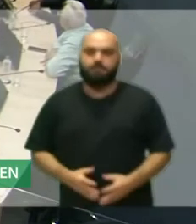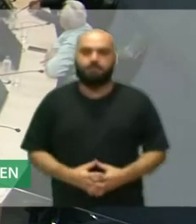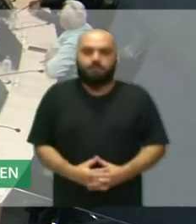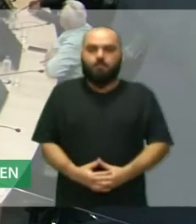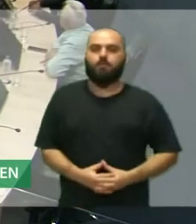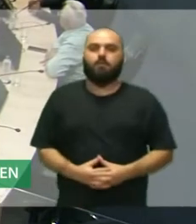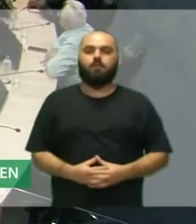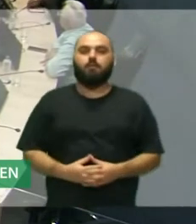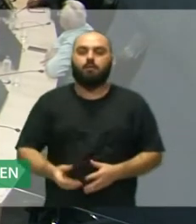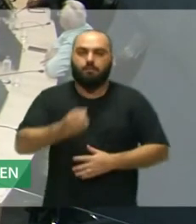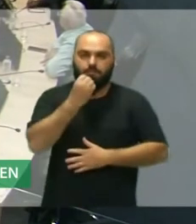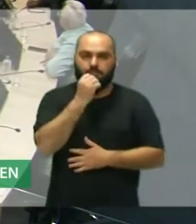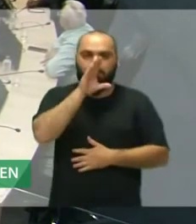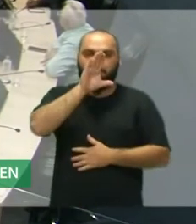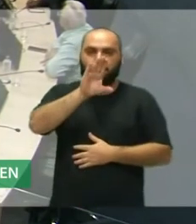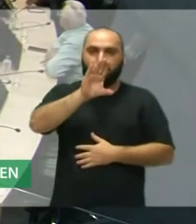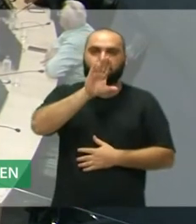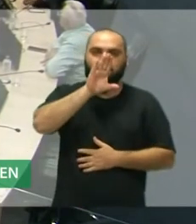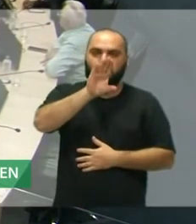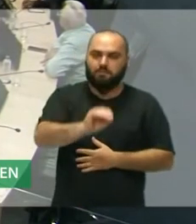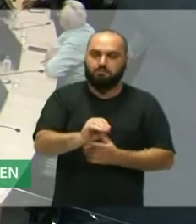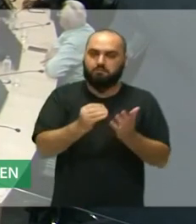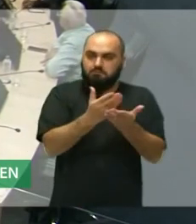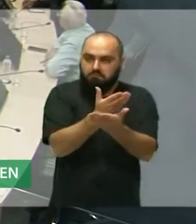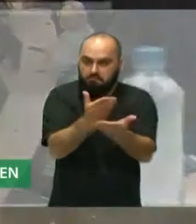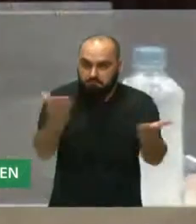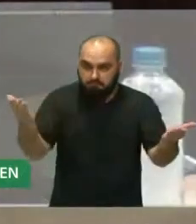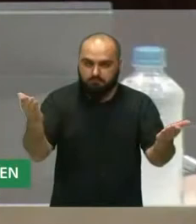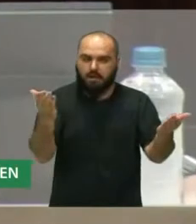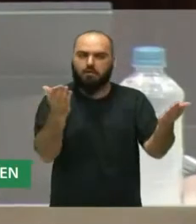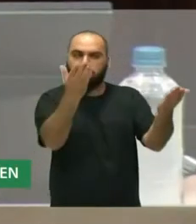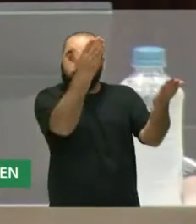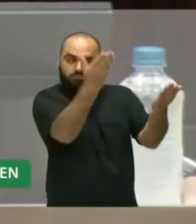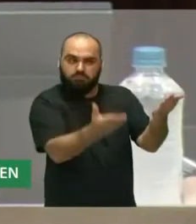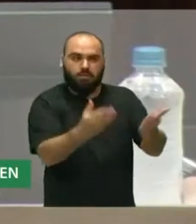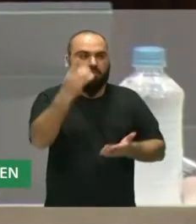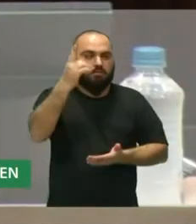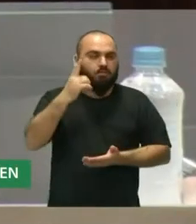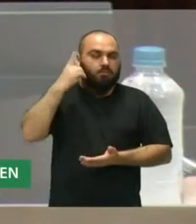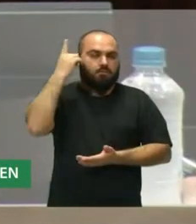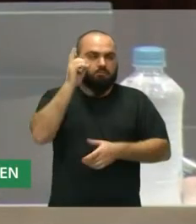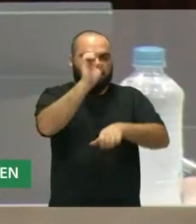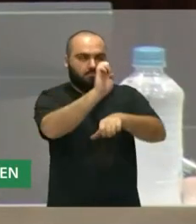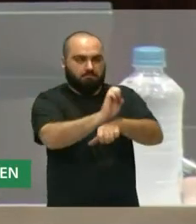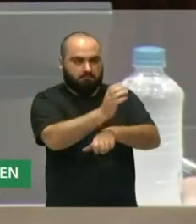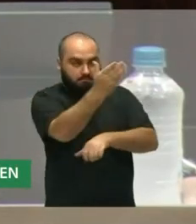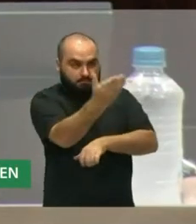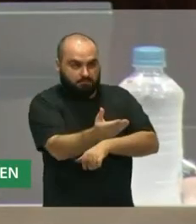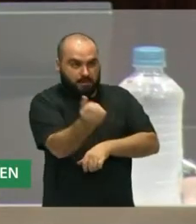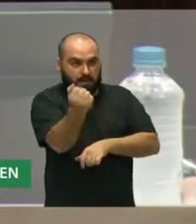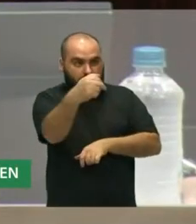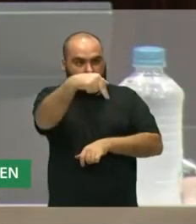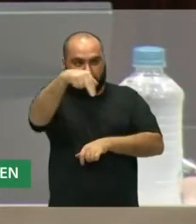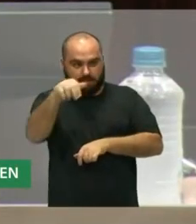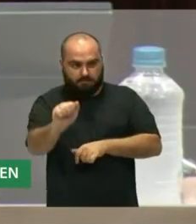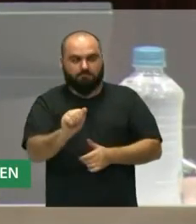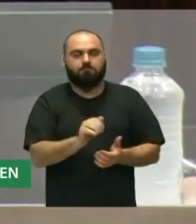Uma boa noite a todos, em especial a deputada estadual, Ana Carolina